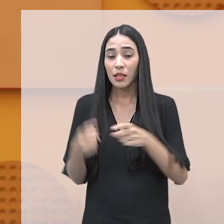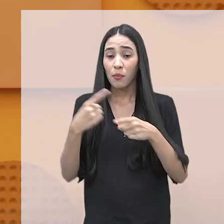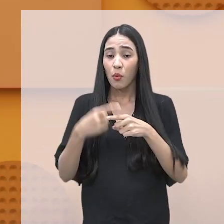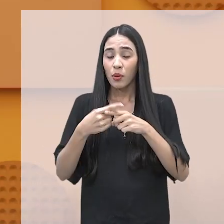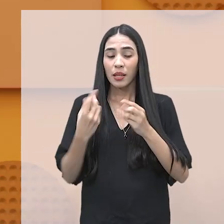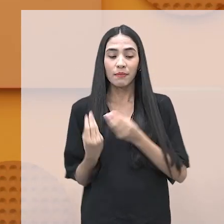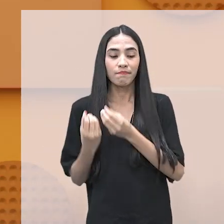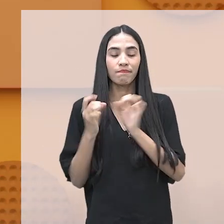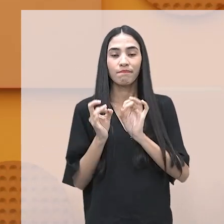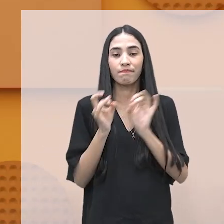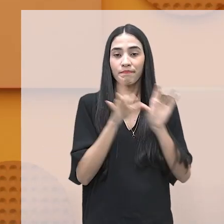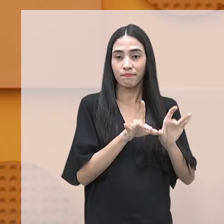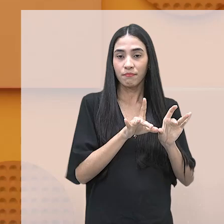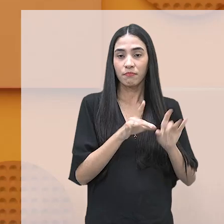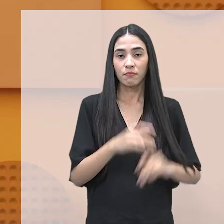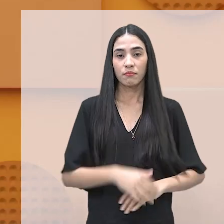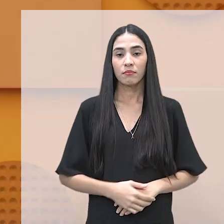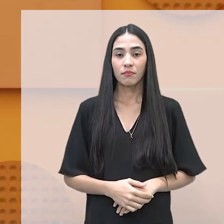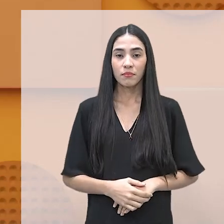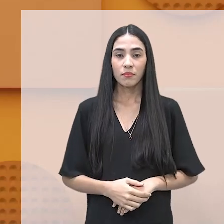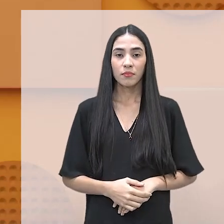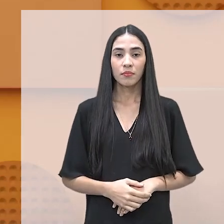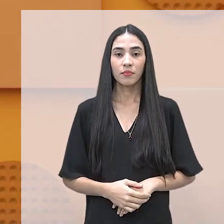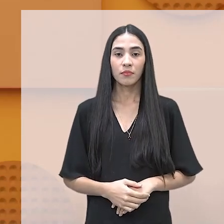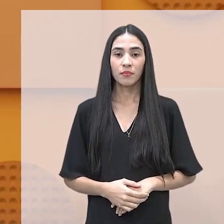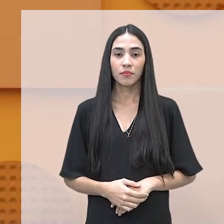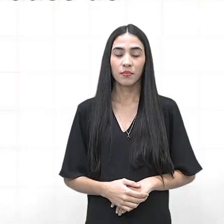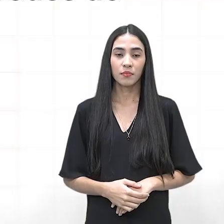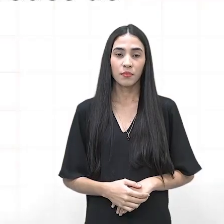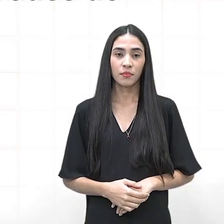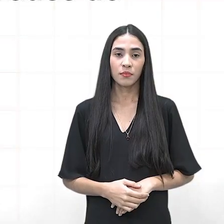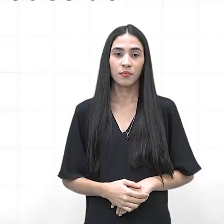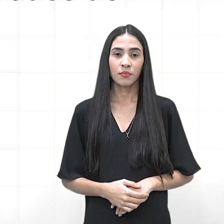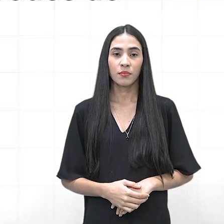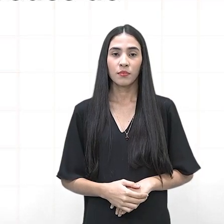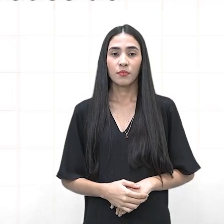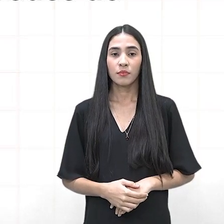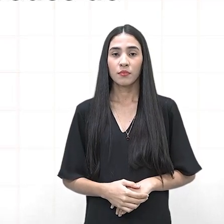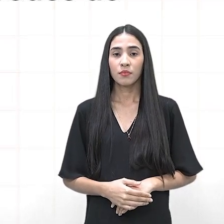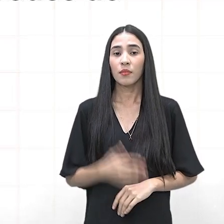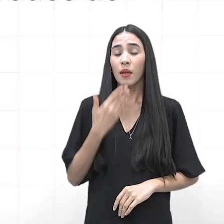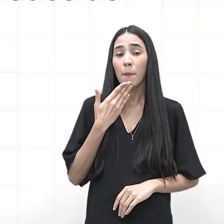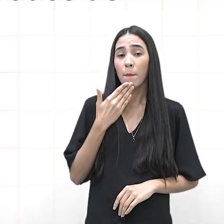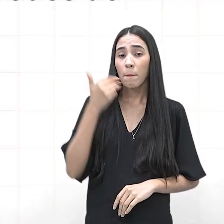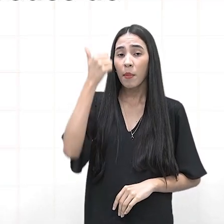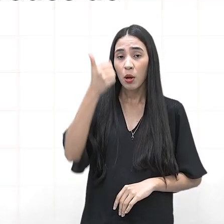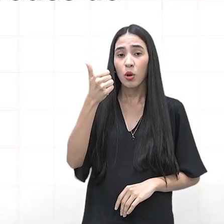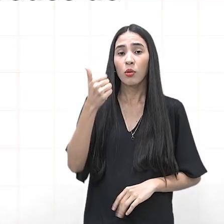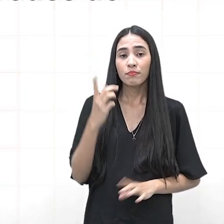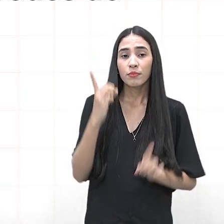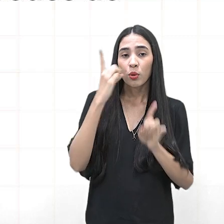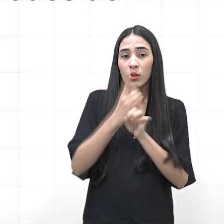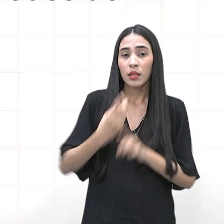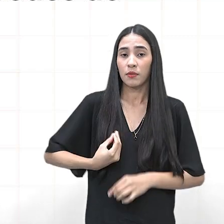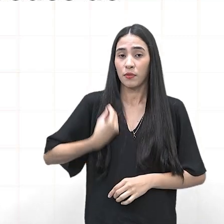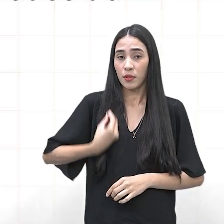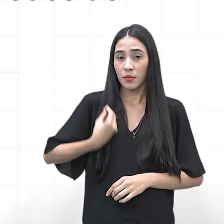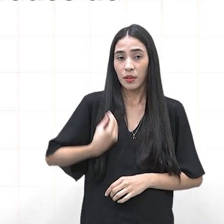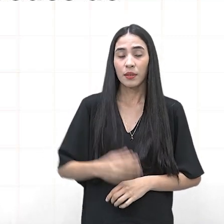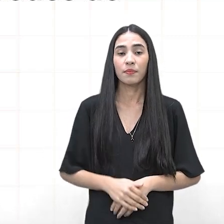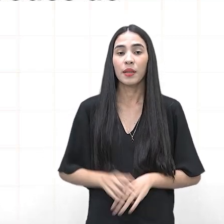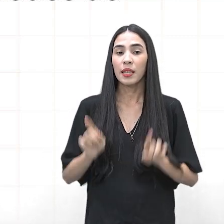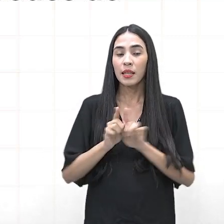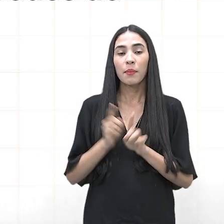sua própria sorte. Vamos seguir com o texto. Vamos lá, galera. A maneira encontrada por ex-escravizados para sobreviver